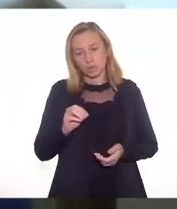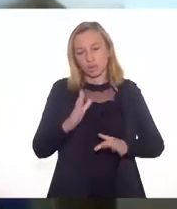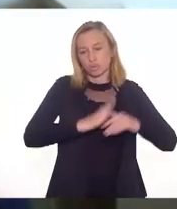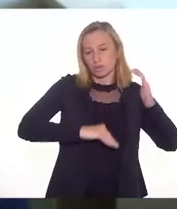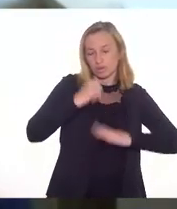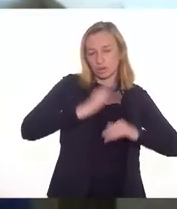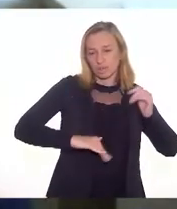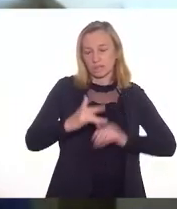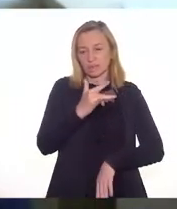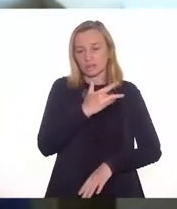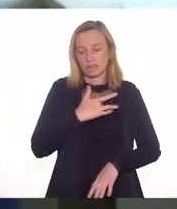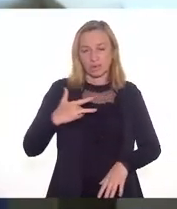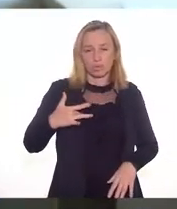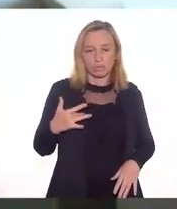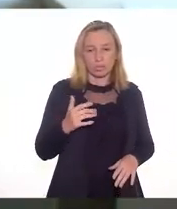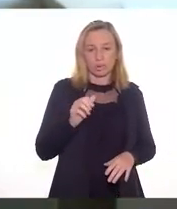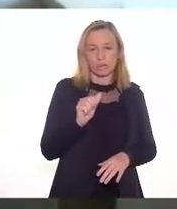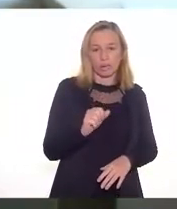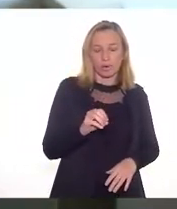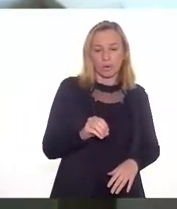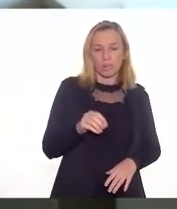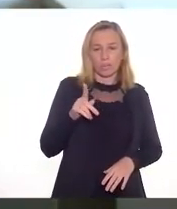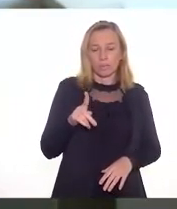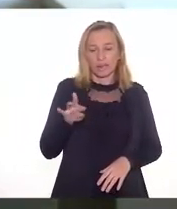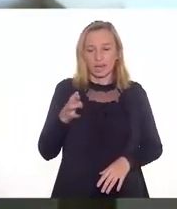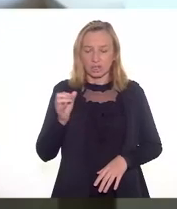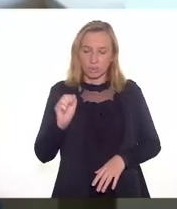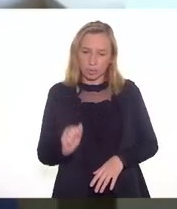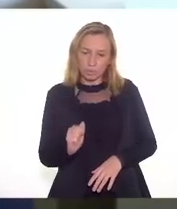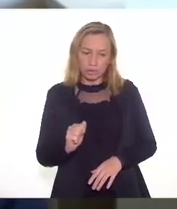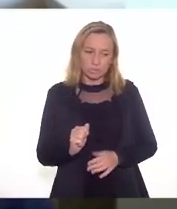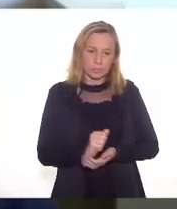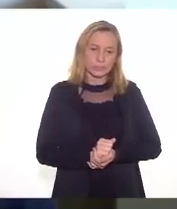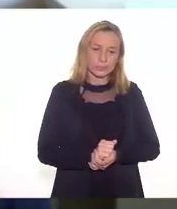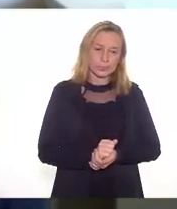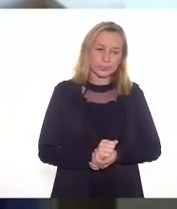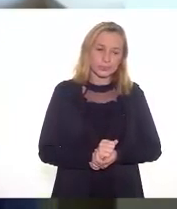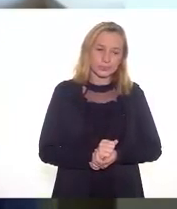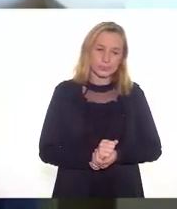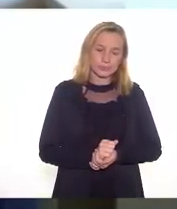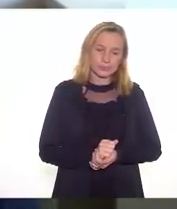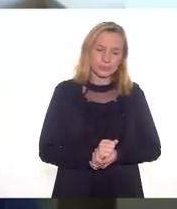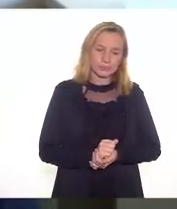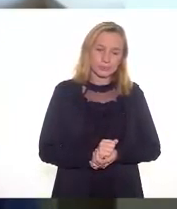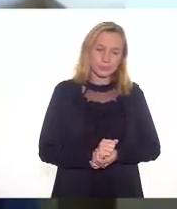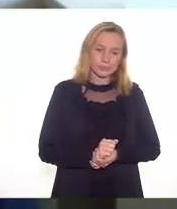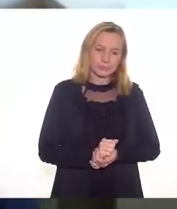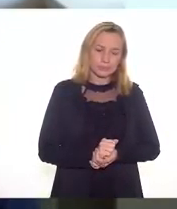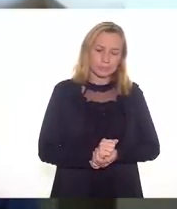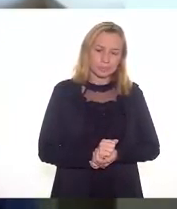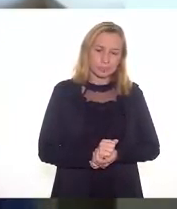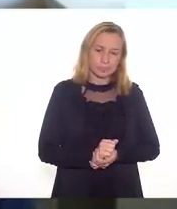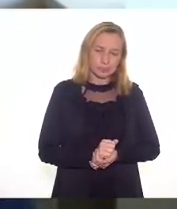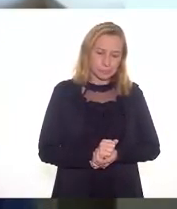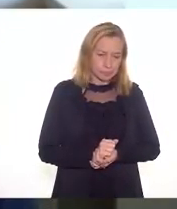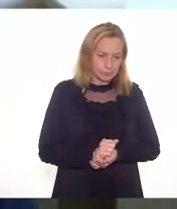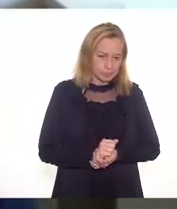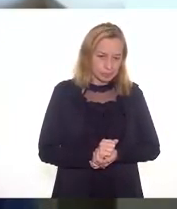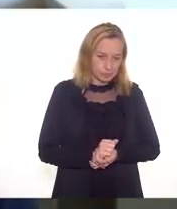pelas operadoras. Poderia ter o viés de você querer dizer que está